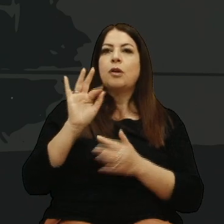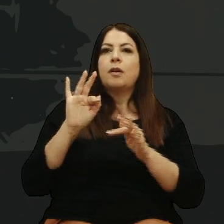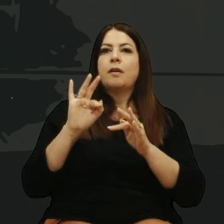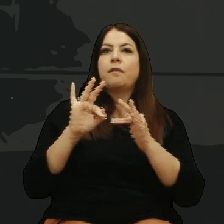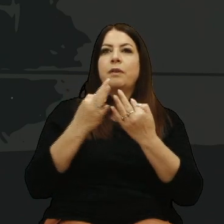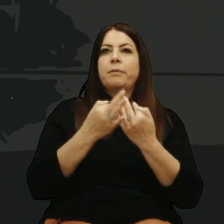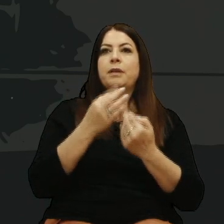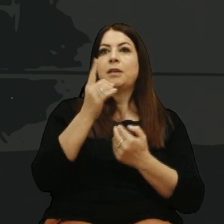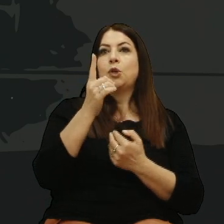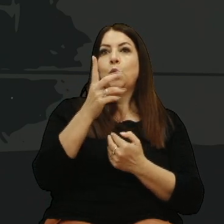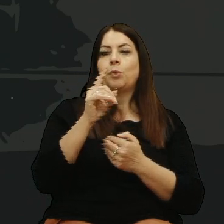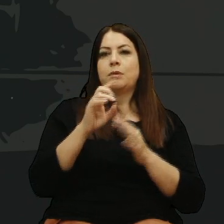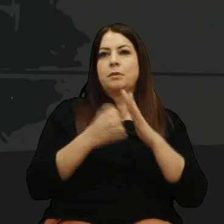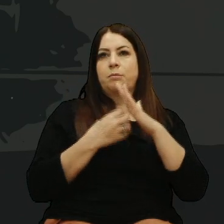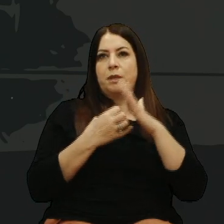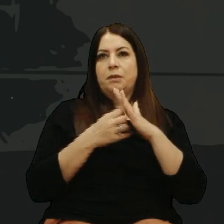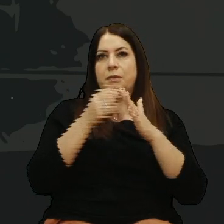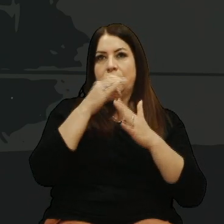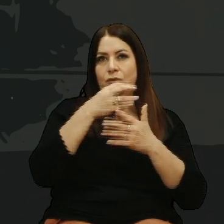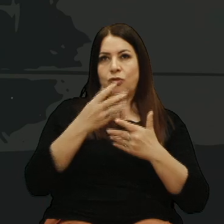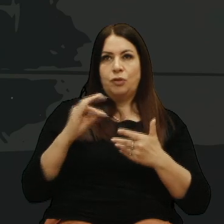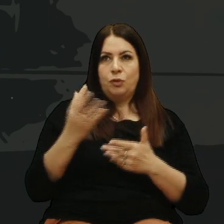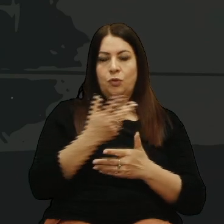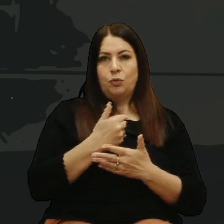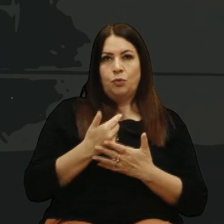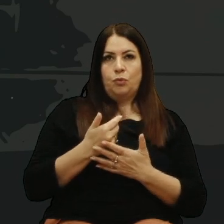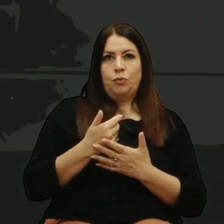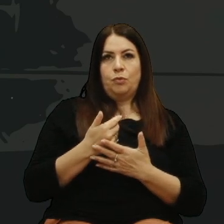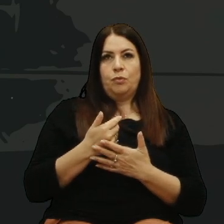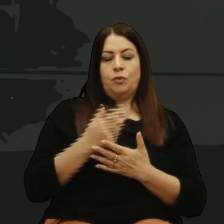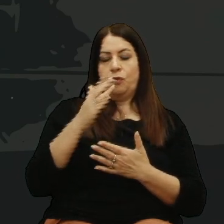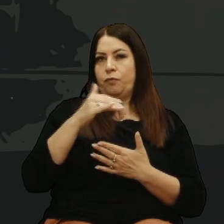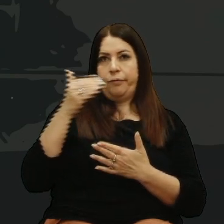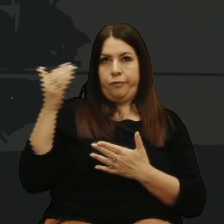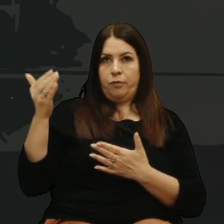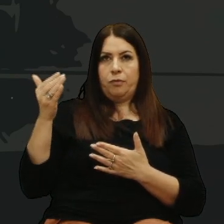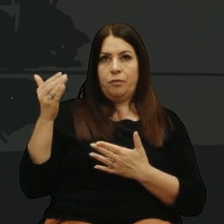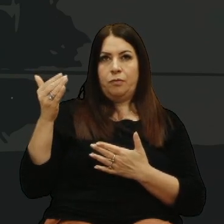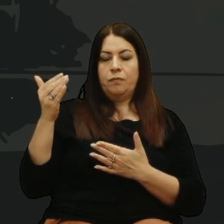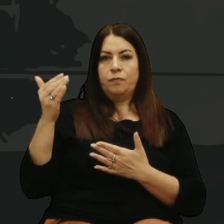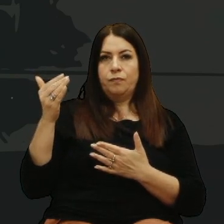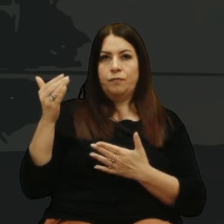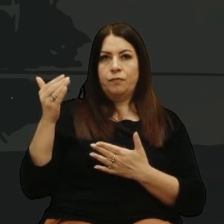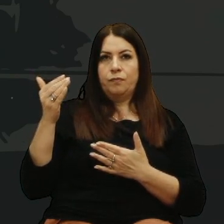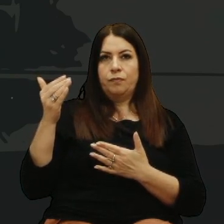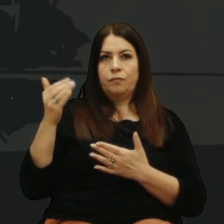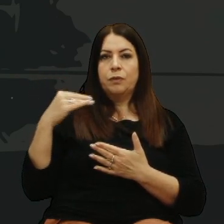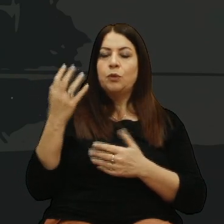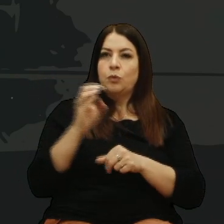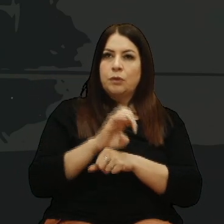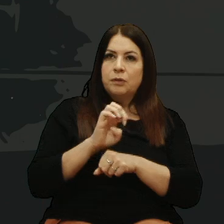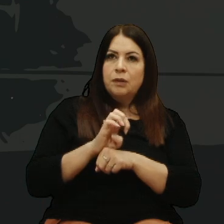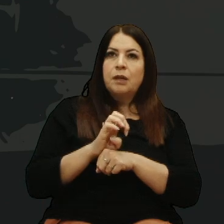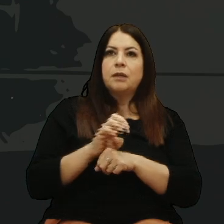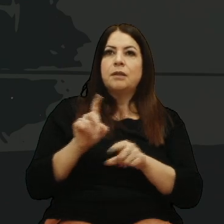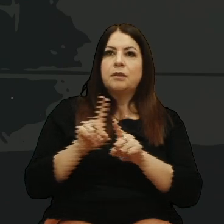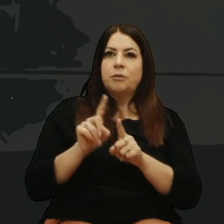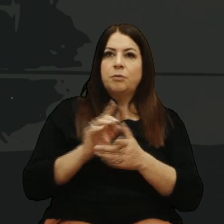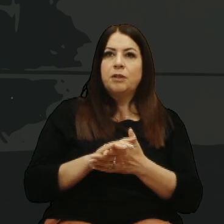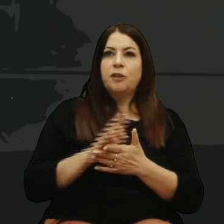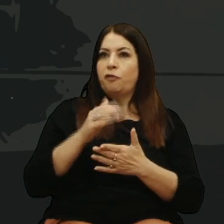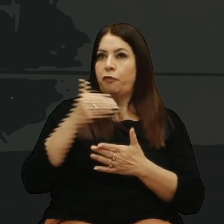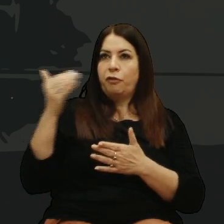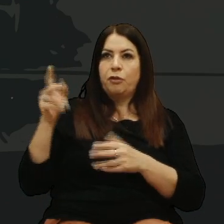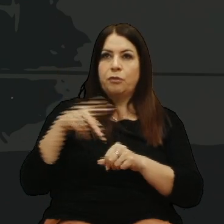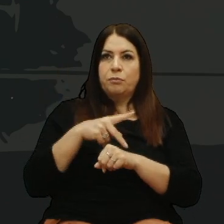12 empresas em Caxias do Sul e toda, inclusive fora, em todo o estado, inclusive fora